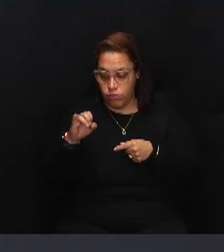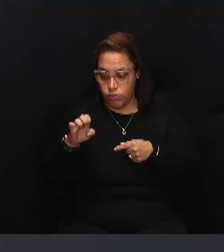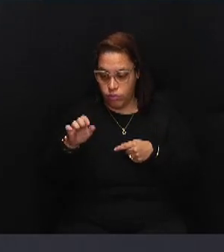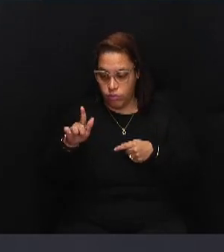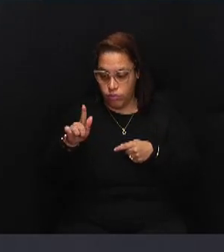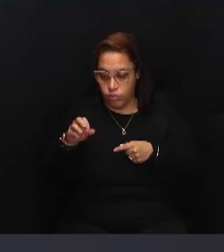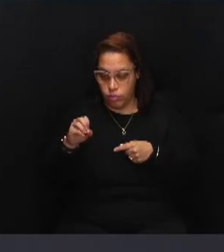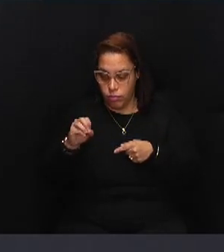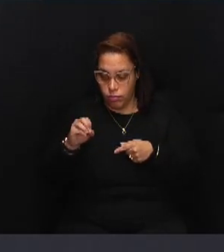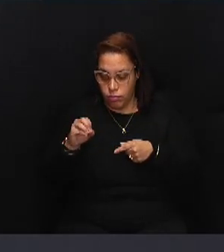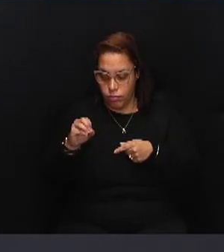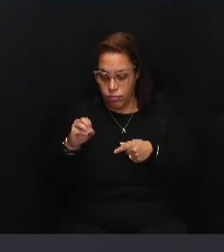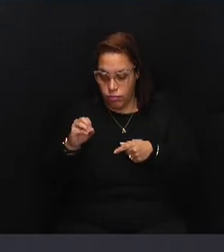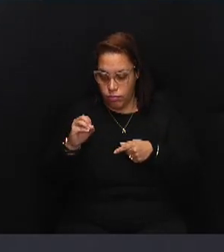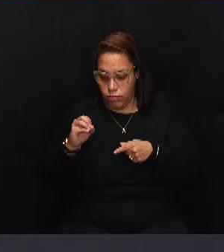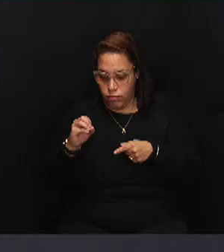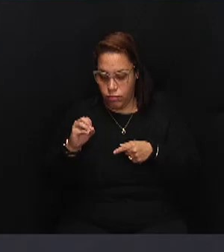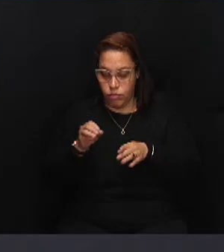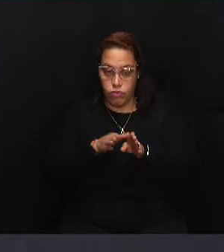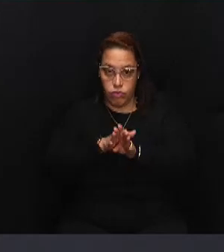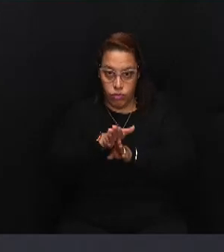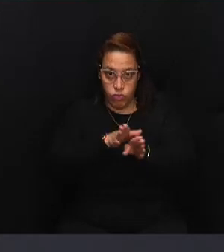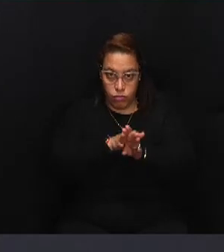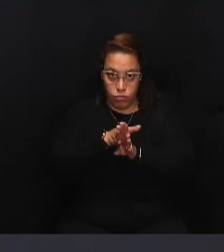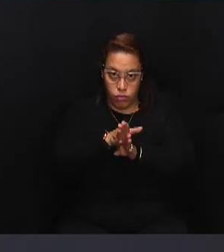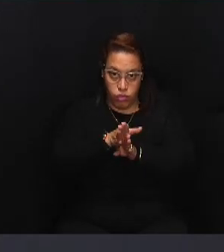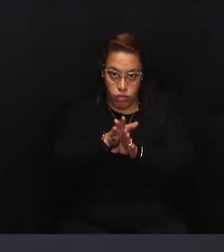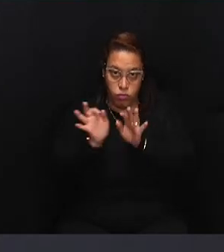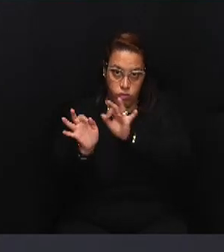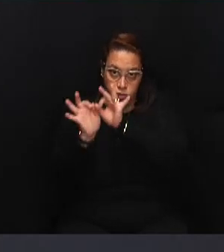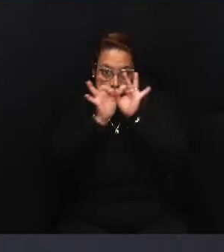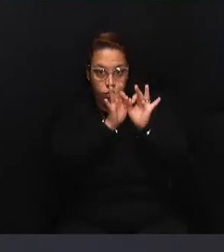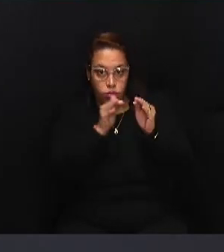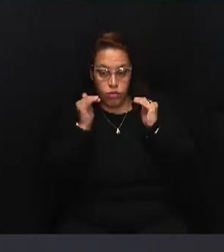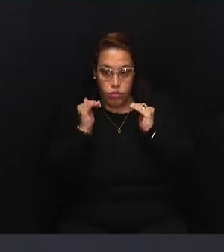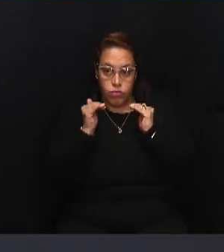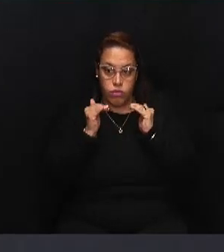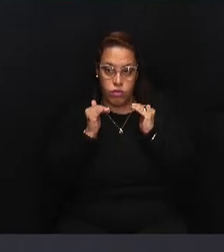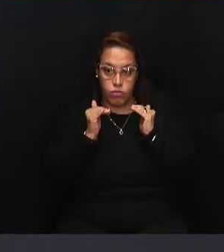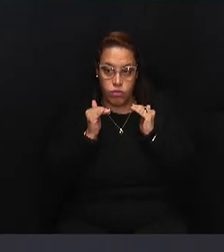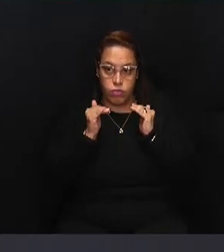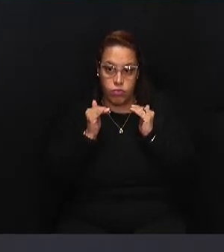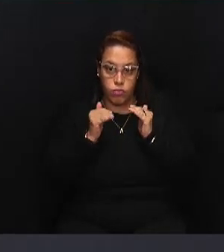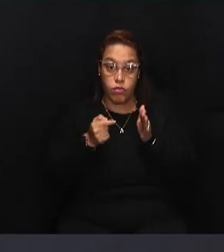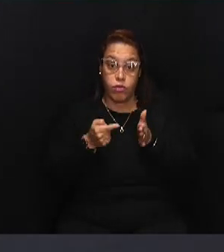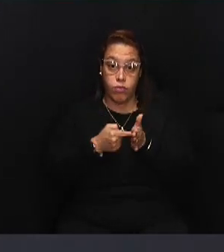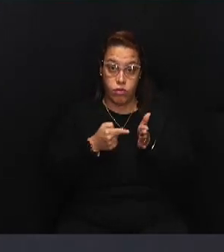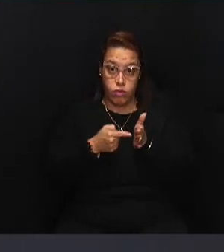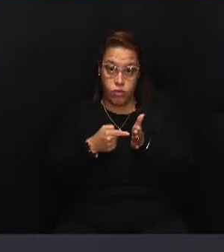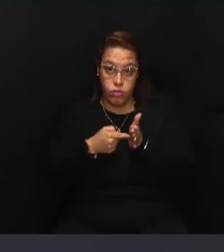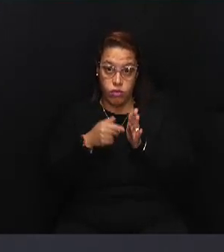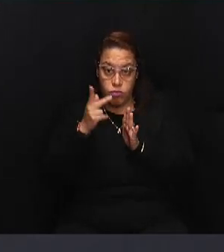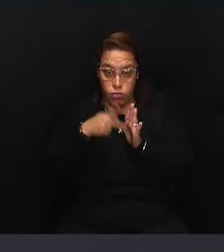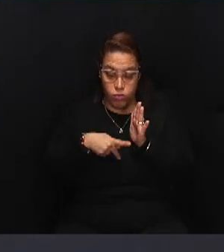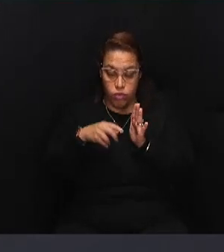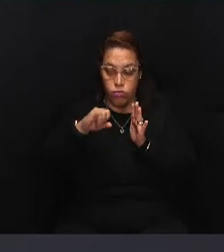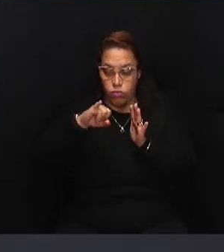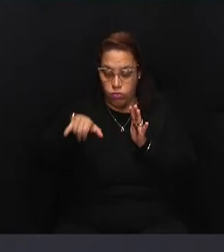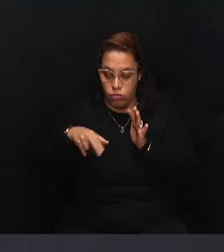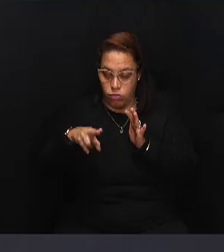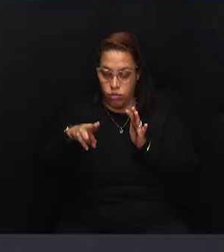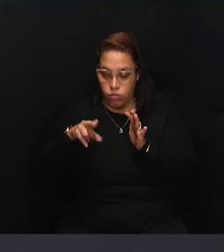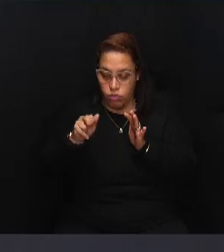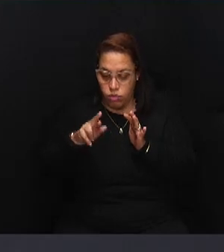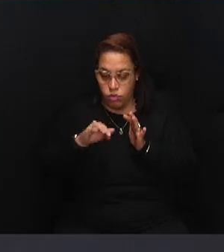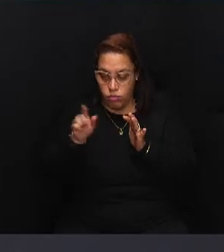estar orientando a quem está nos assistindo a fazer essas denúncias. O próprio Juarez falou que talvez a denúncia maior